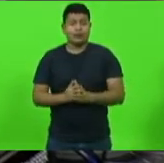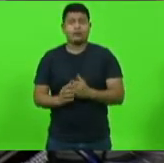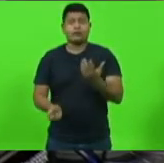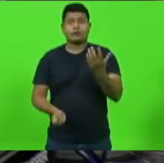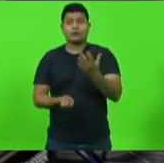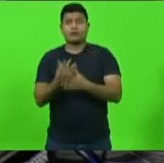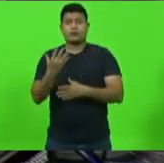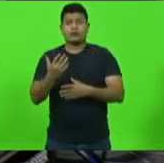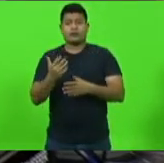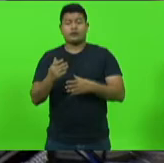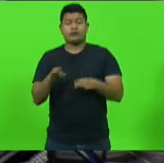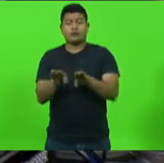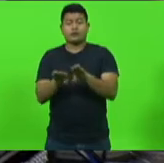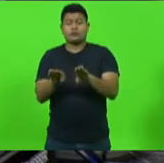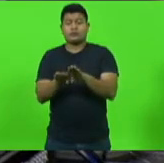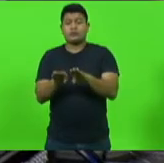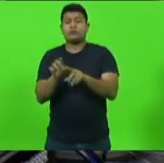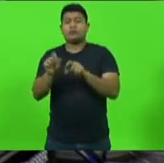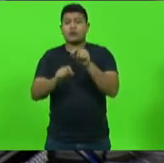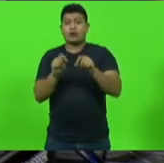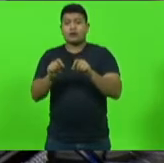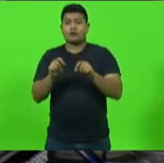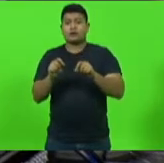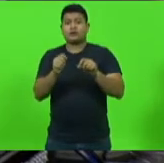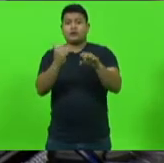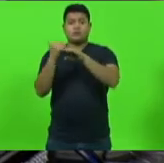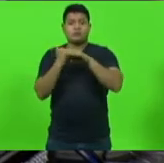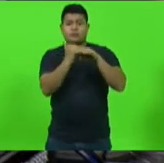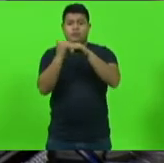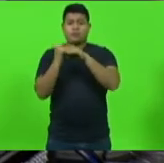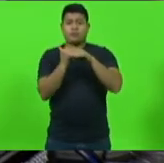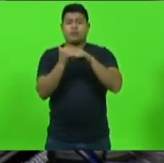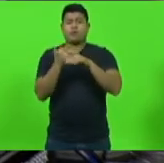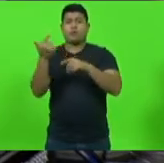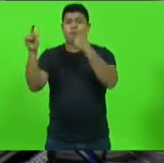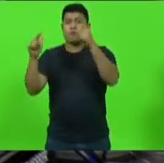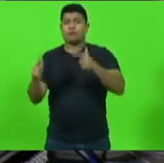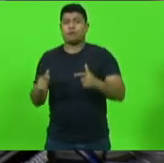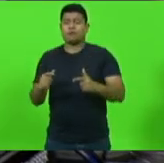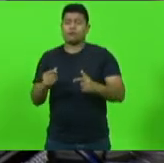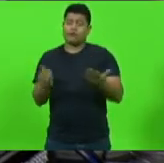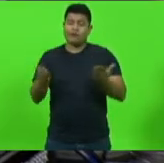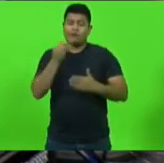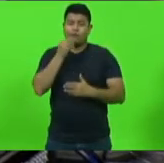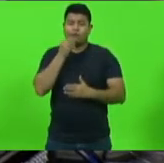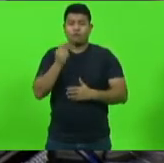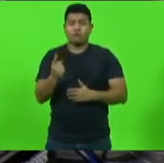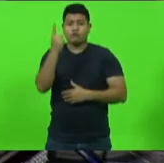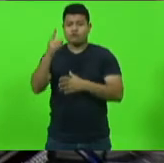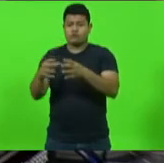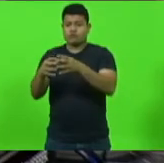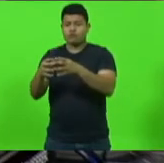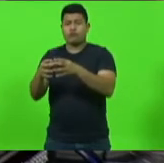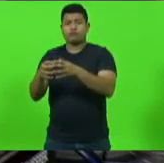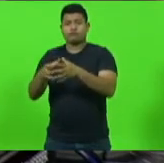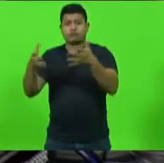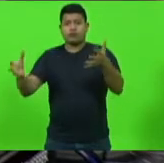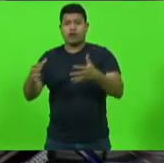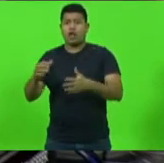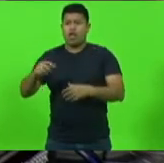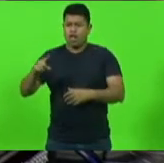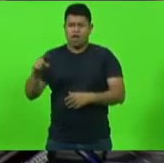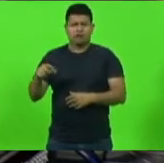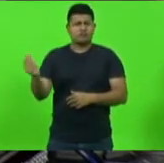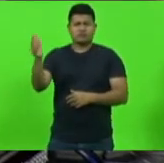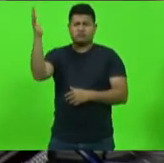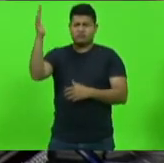outras carreiras da segurança pública. Claro que o aumento de uma única categoria é alto, concordo